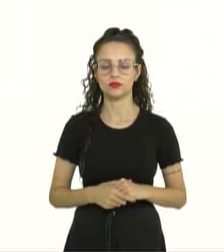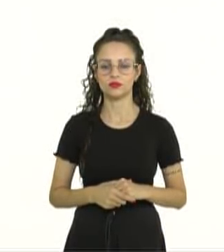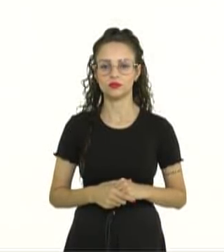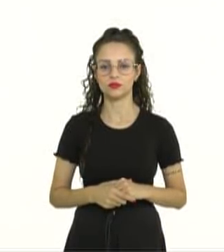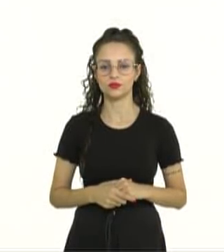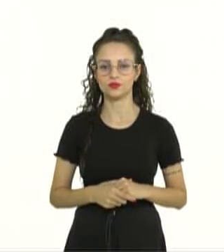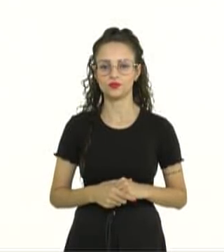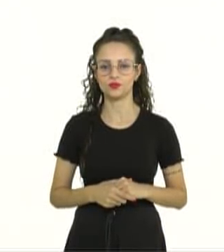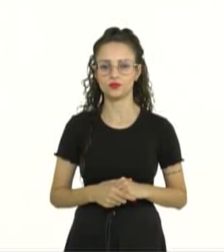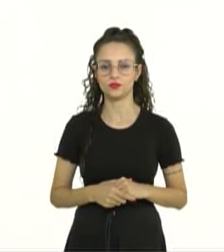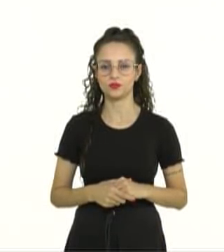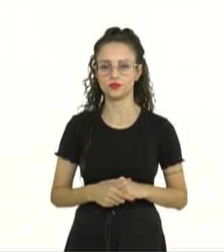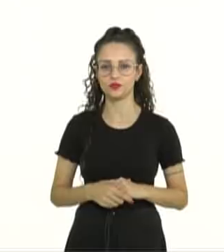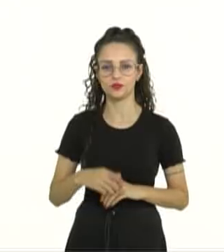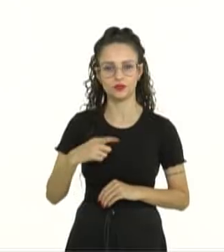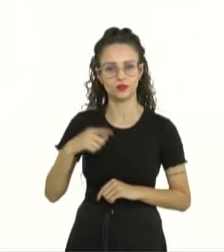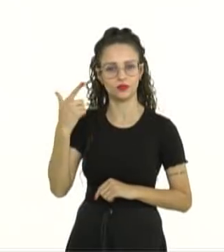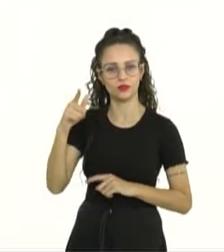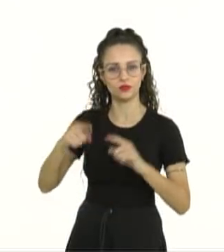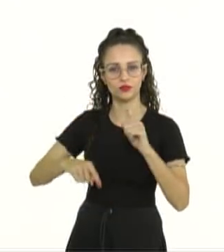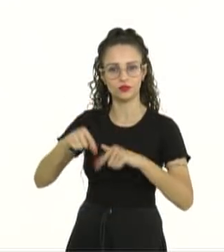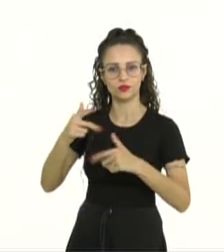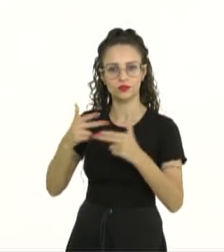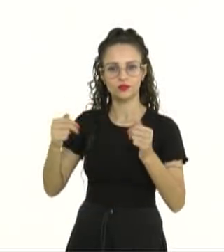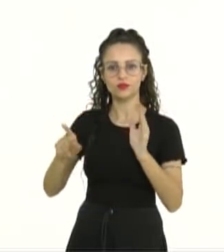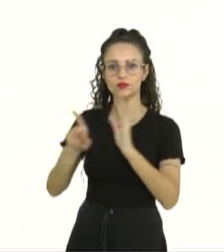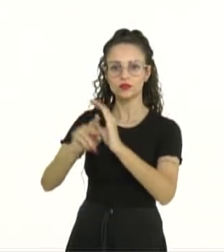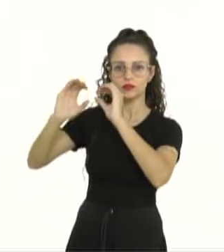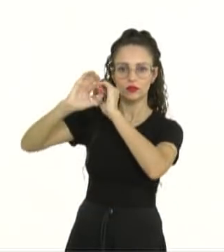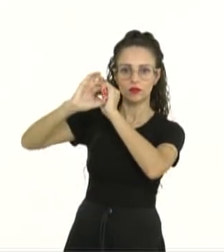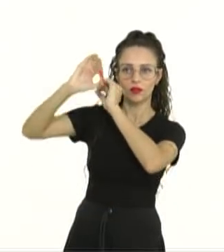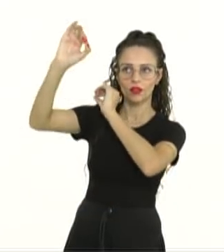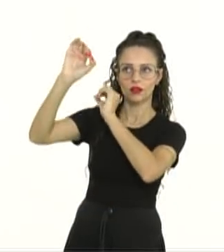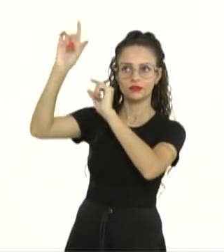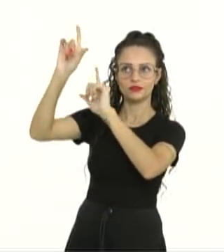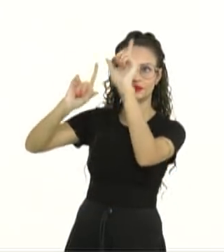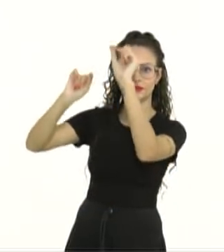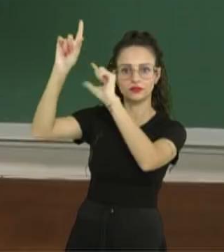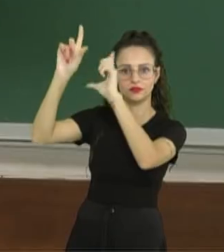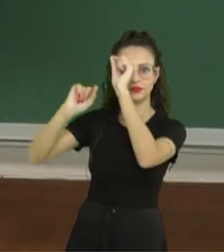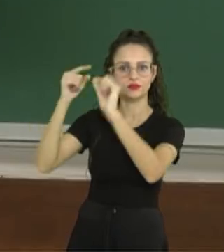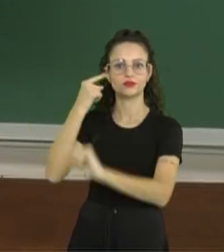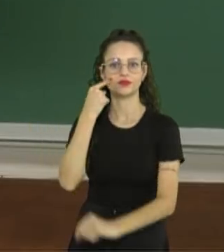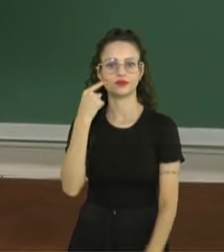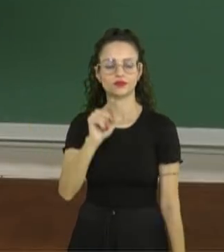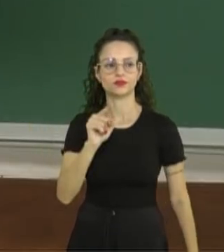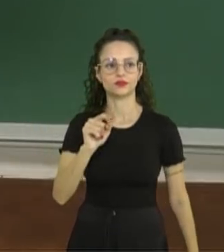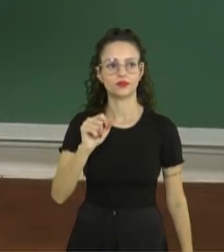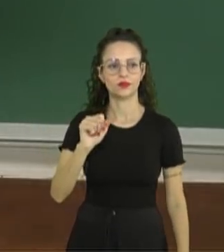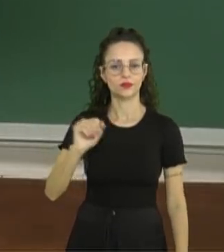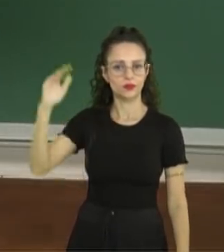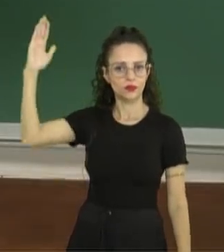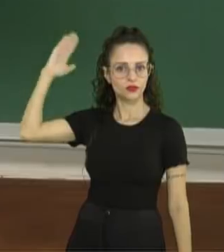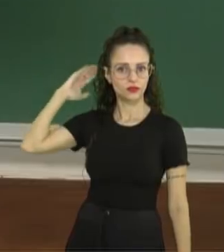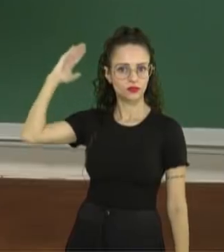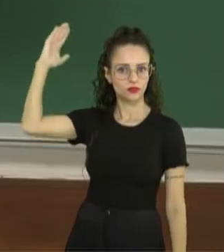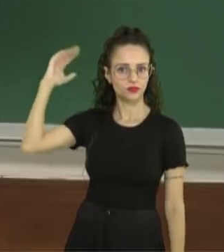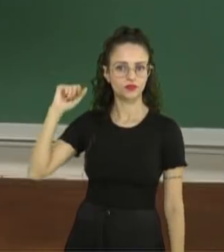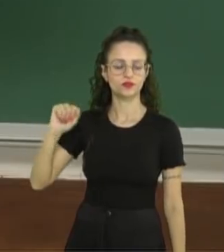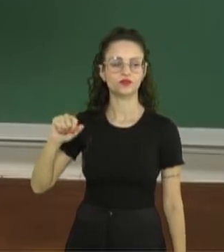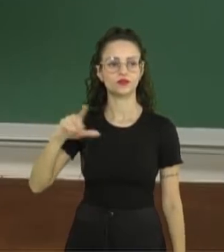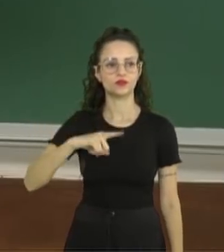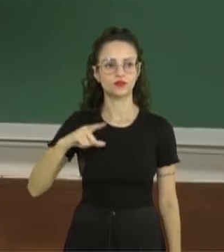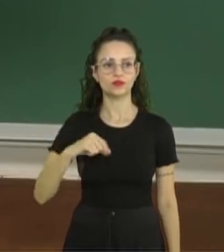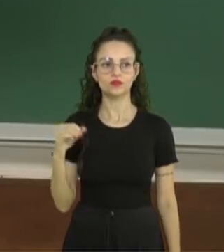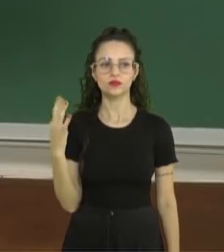alguns tipos de outros equipamentos aqui também, né, de astronomia, como vocês podem observar na parede, aqui na